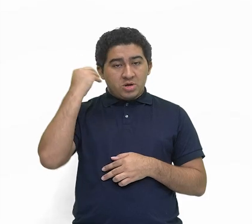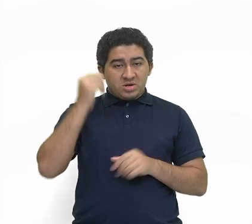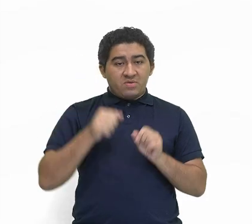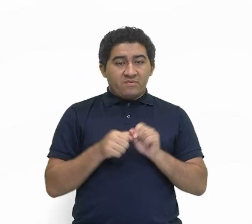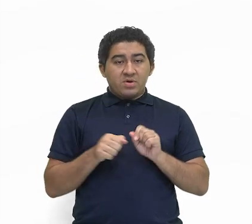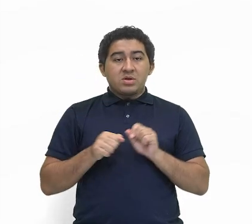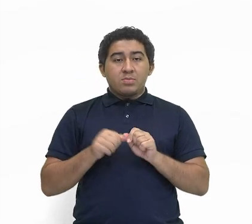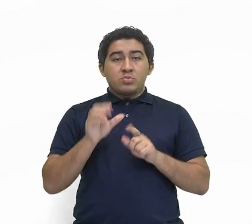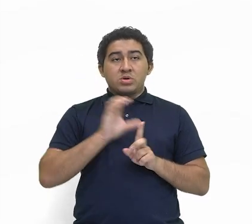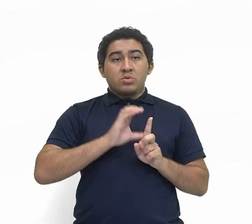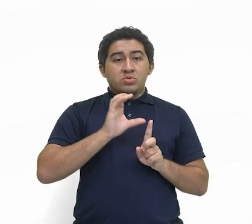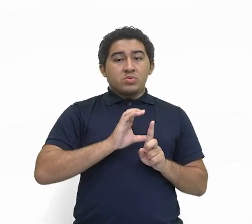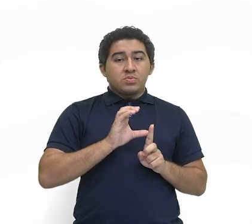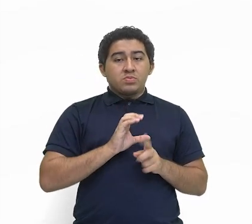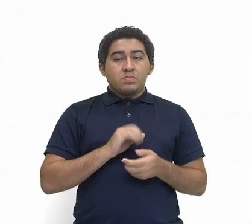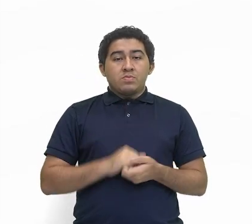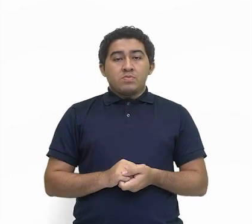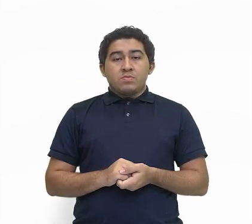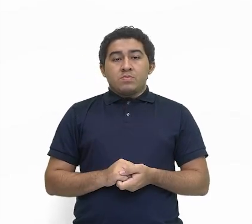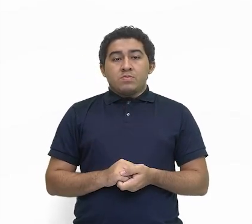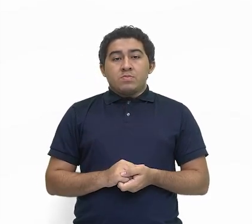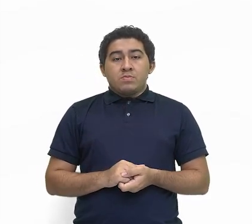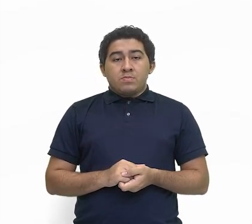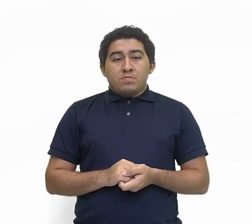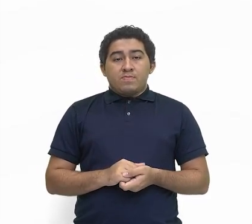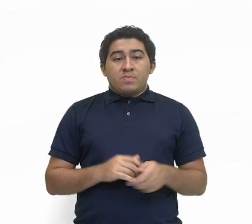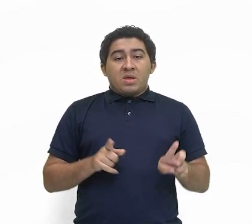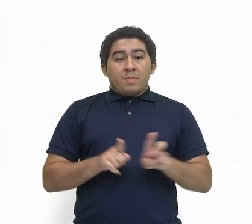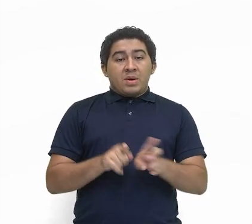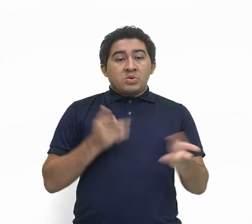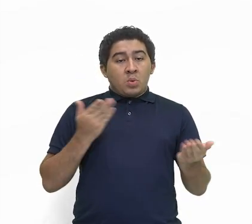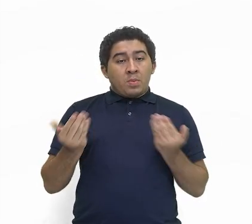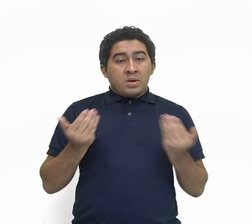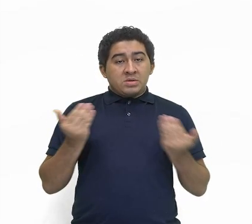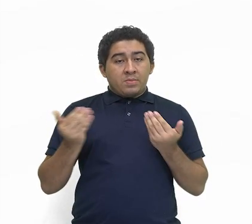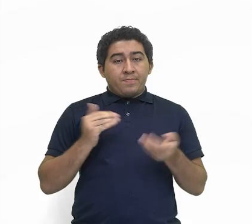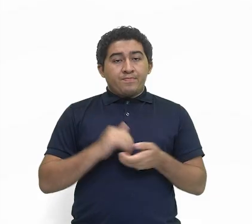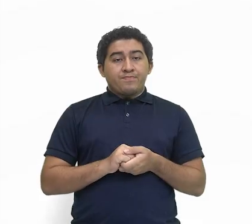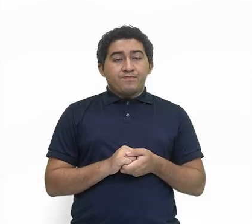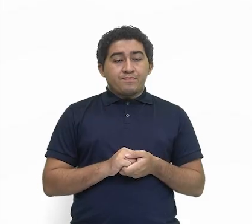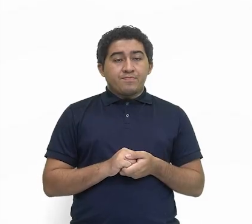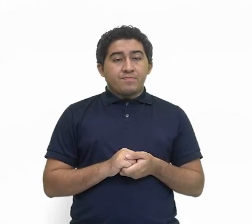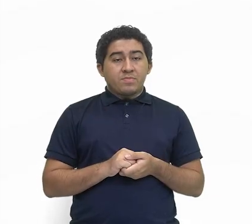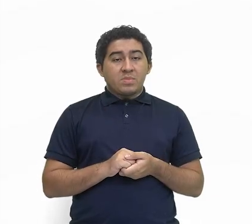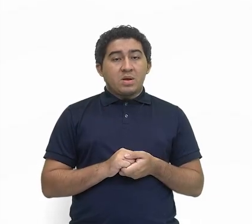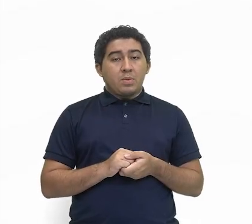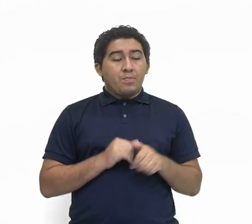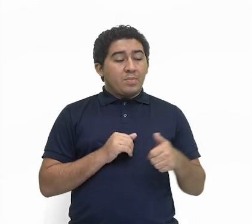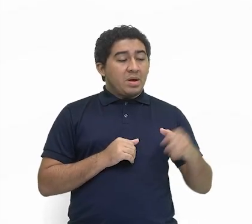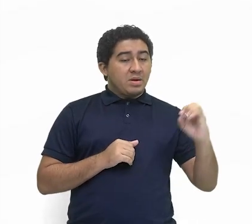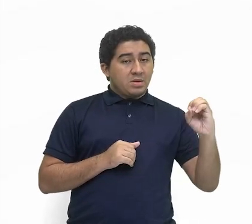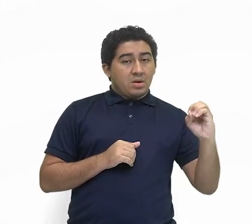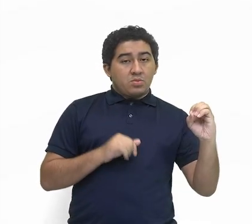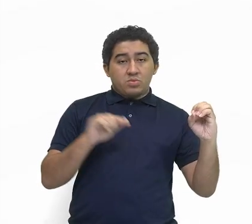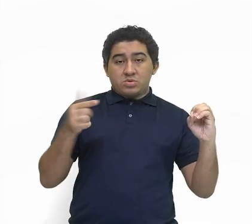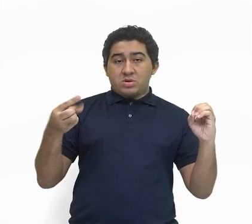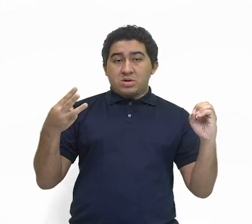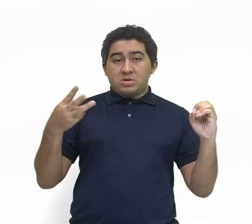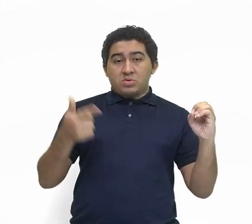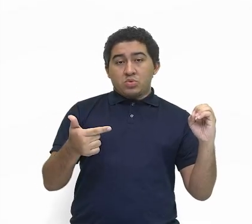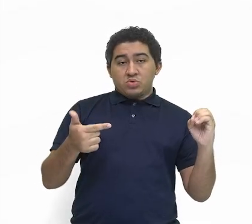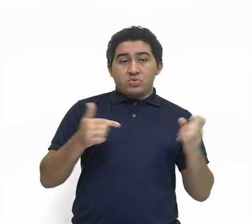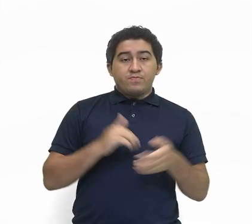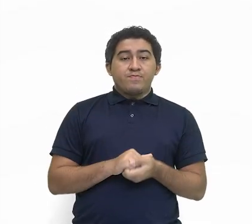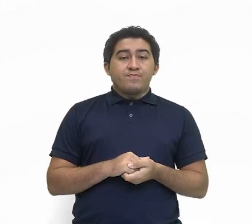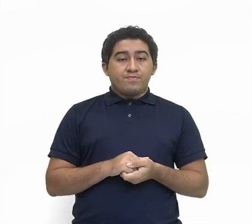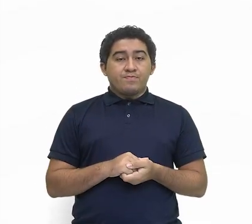Celsius, Fahrenheit também fez, só que aqui tem uma comparação, né? Para Celsius era 0 grau, para Fahrenheit é 32. Para